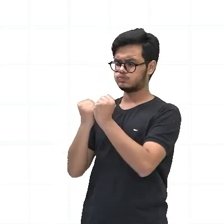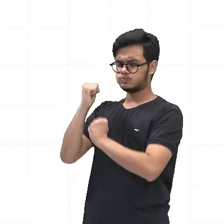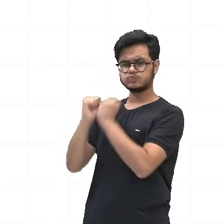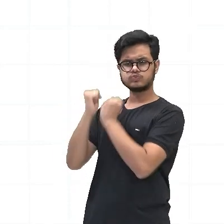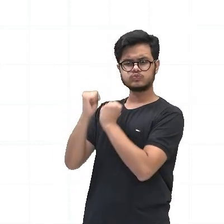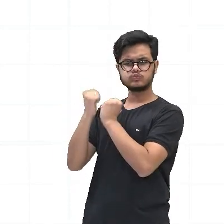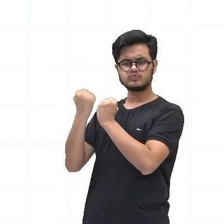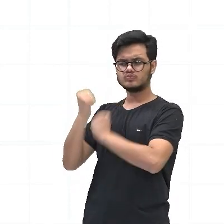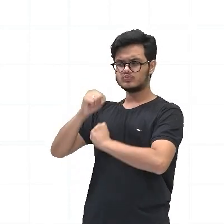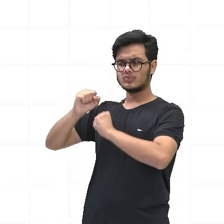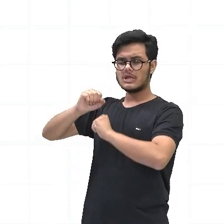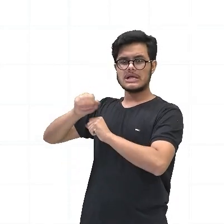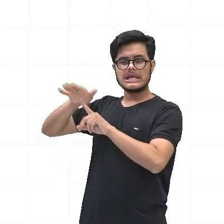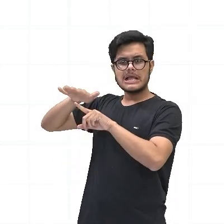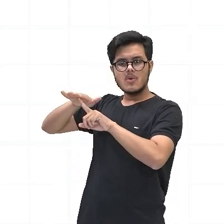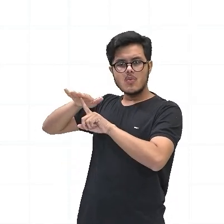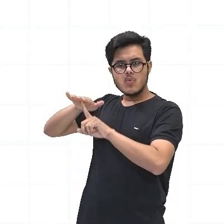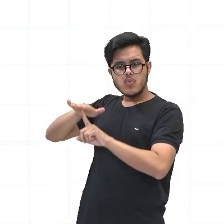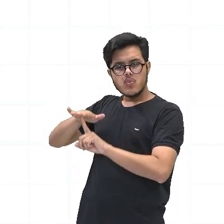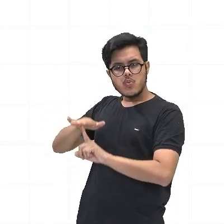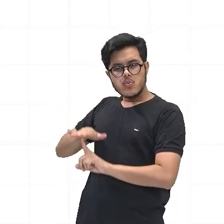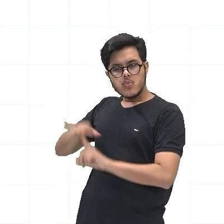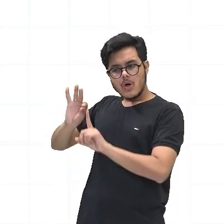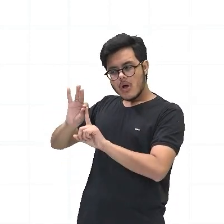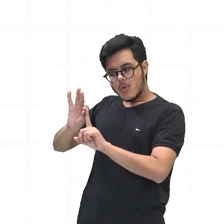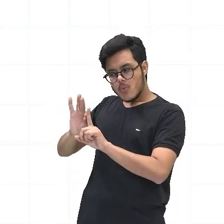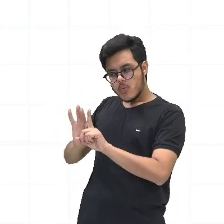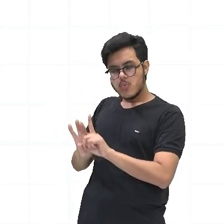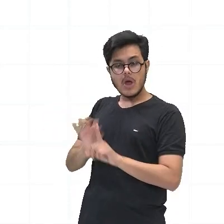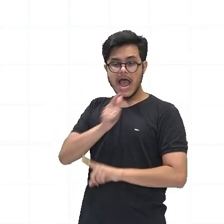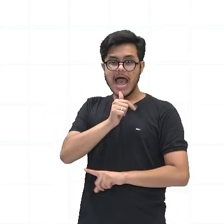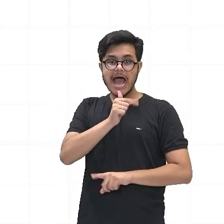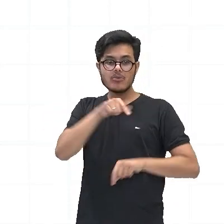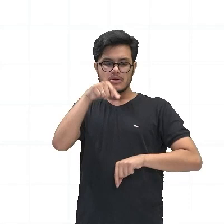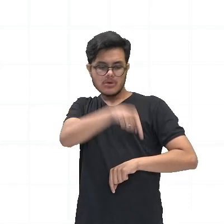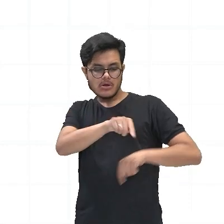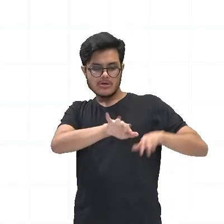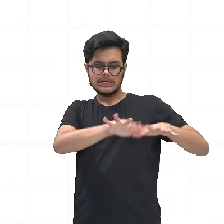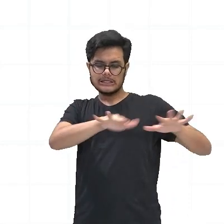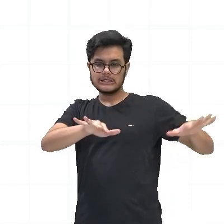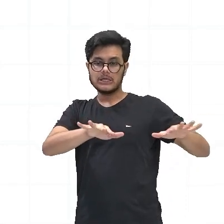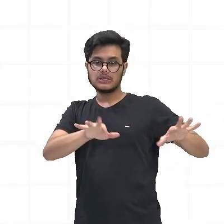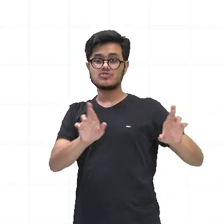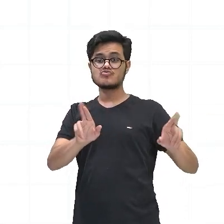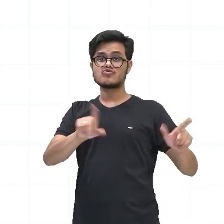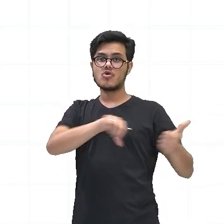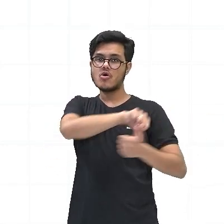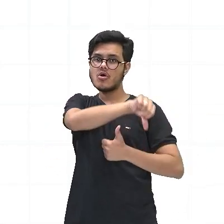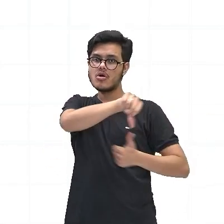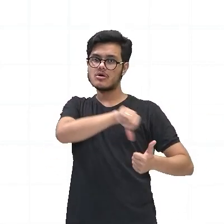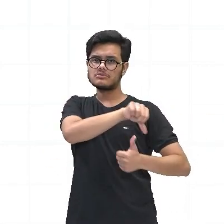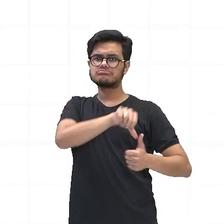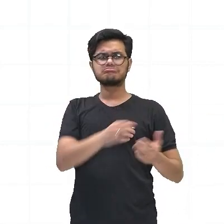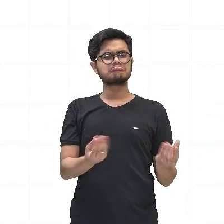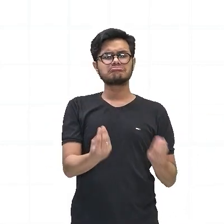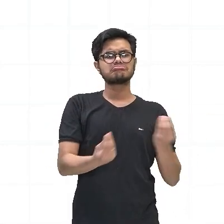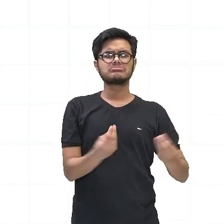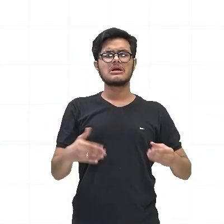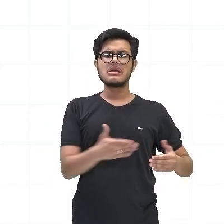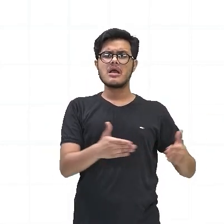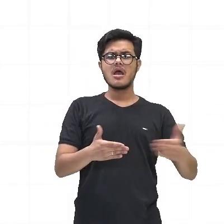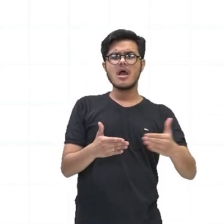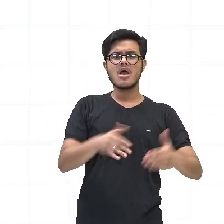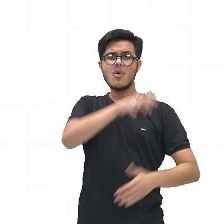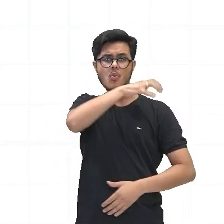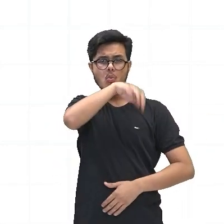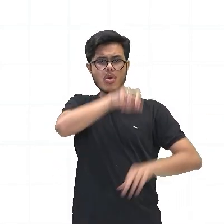só, que essa liberação de água aquecida nos rios, lagos ou mares vai alterar as condições ideais para a reprodução e sobrevivência